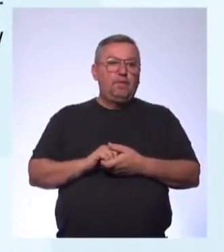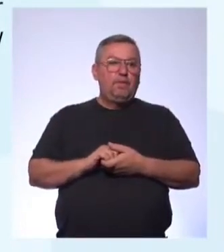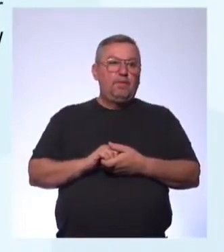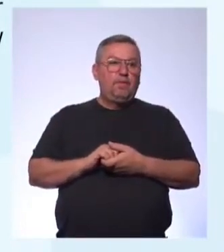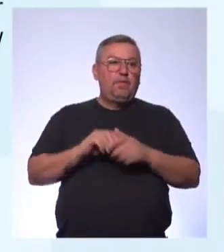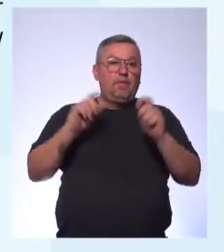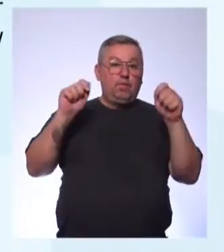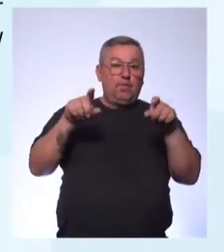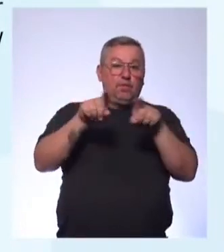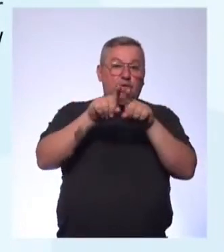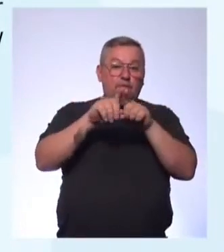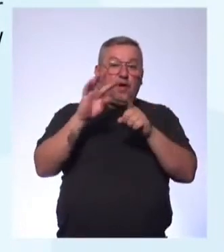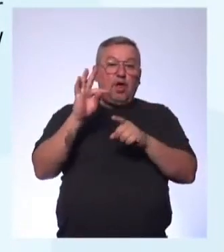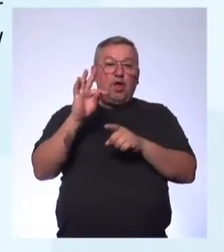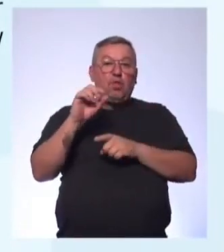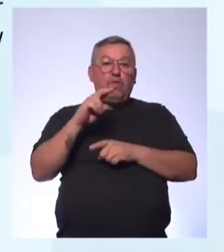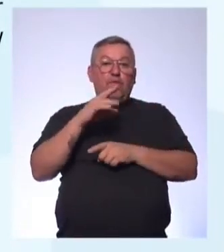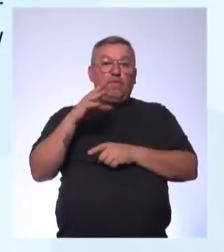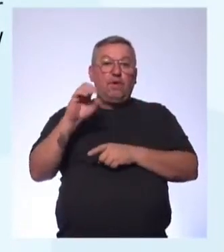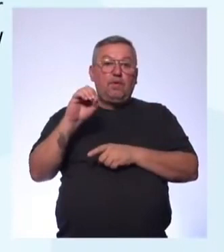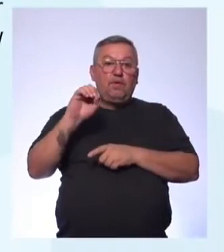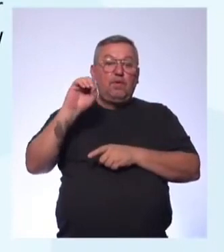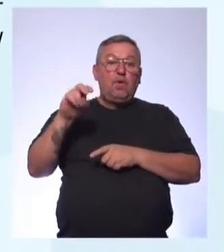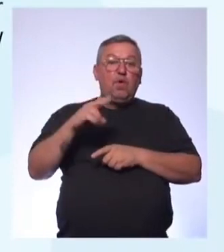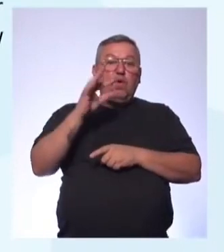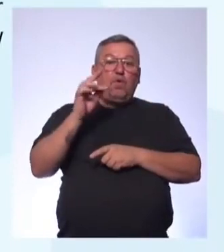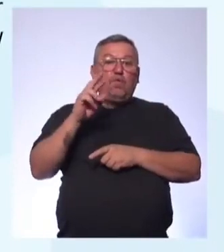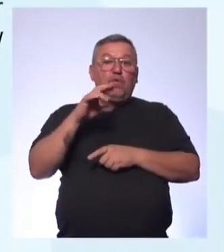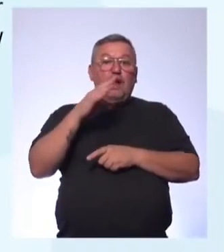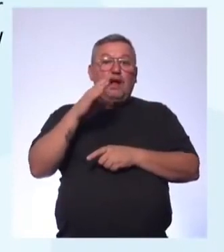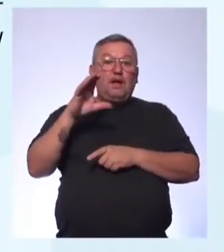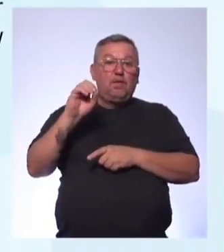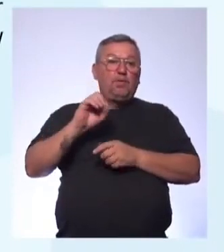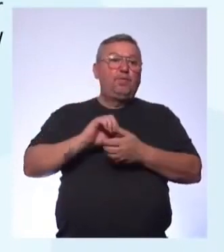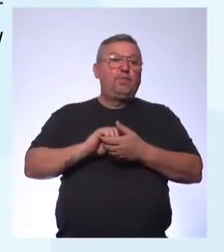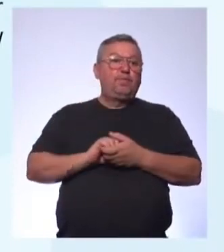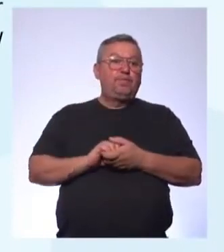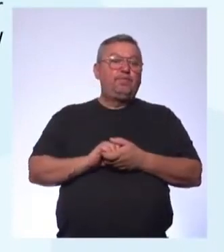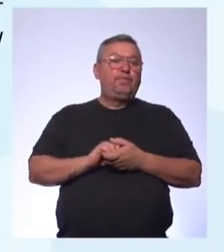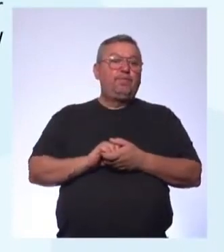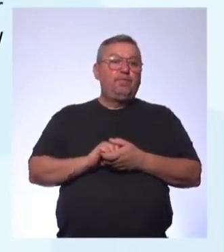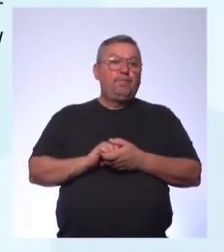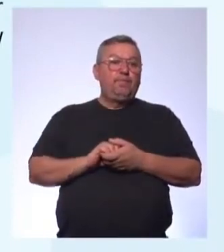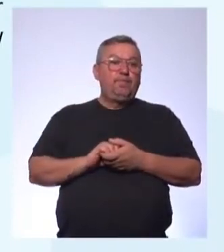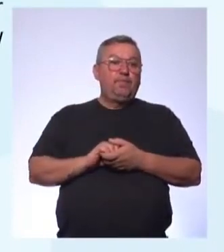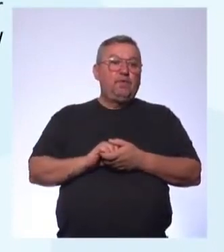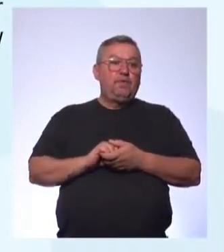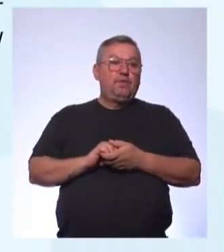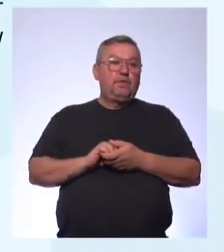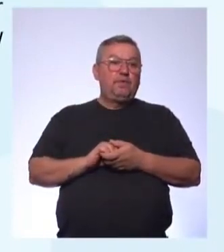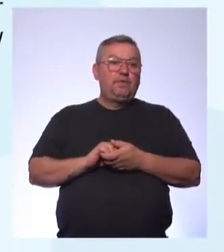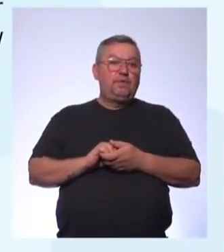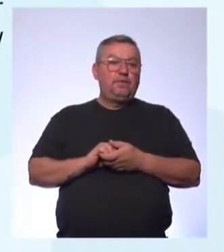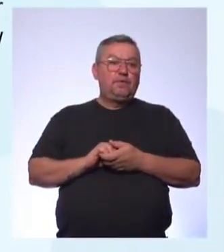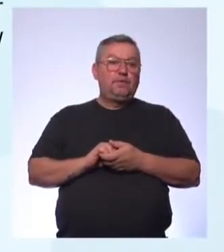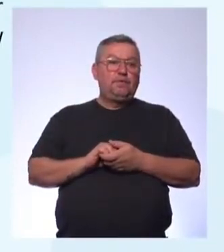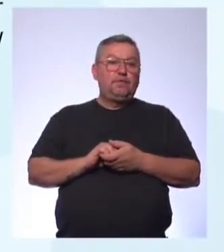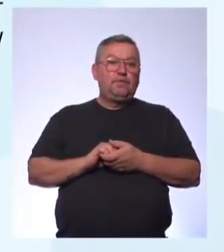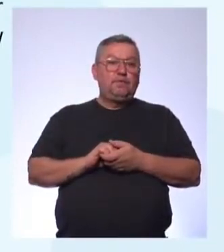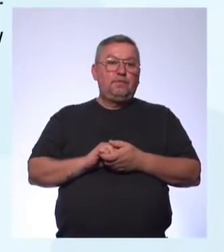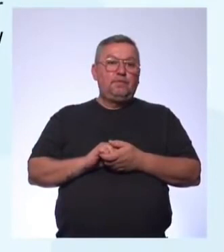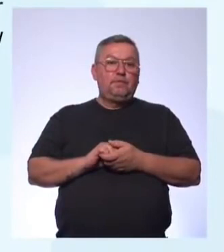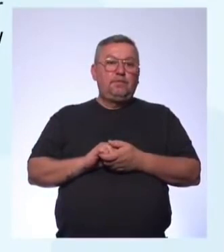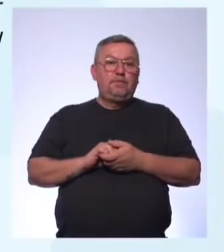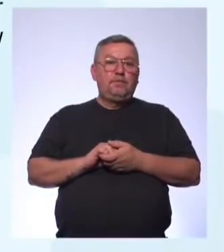Pode ser chamado de tufão ou de furacão também. It's an intense circular storm that originates